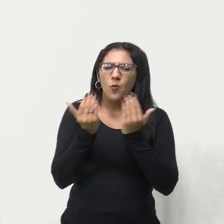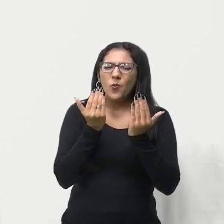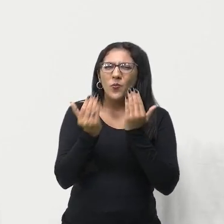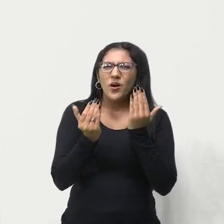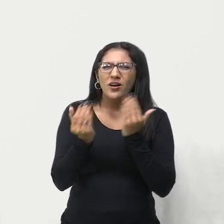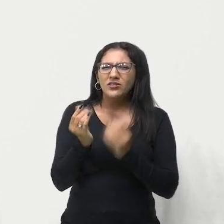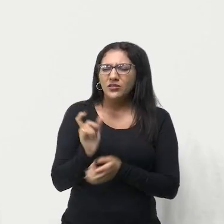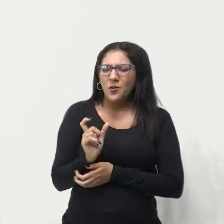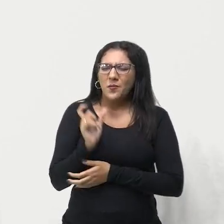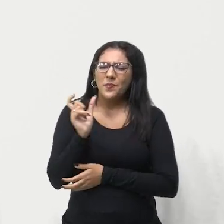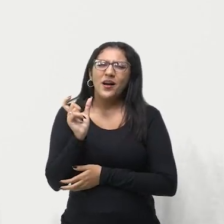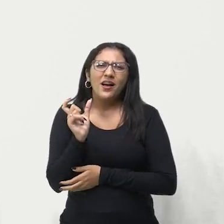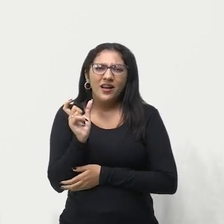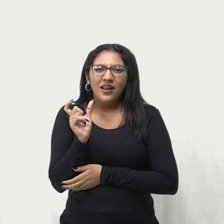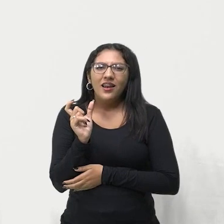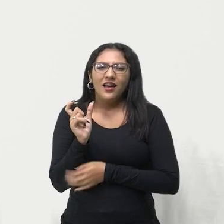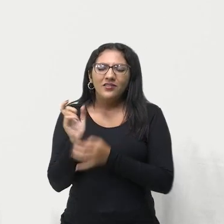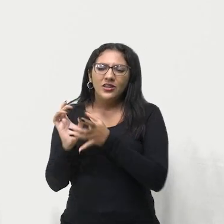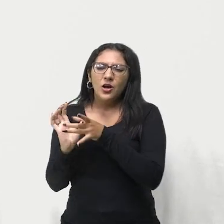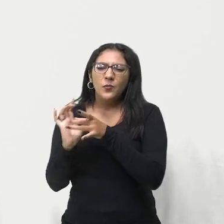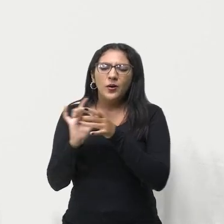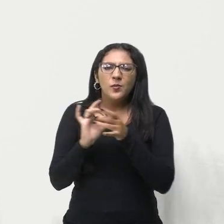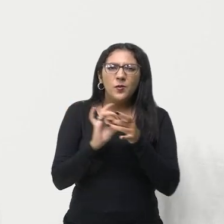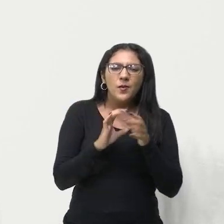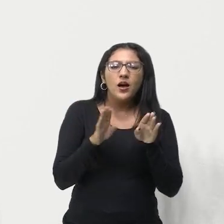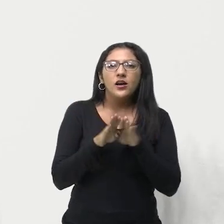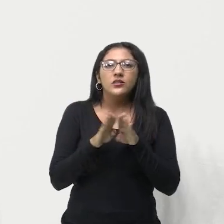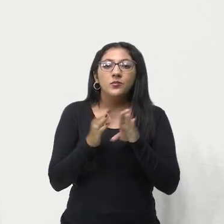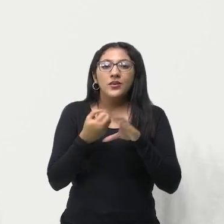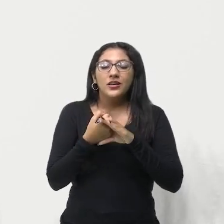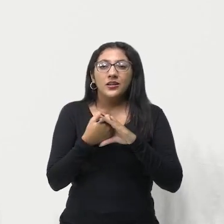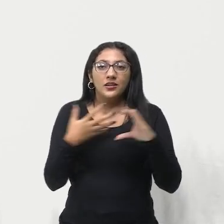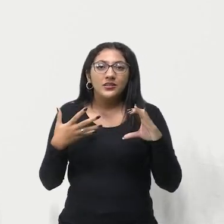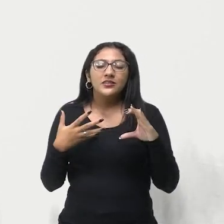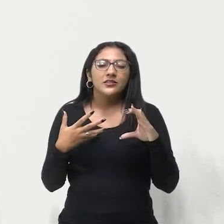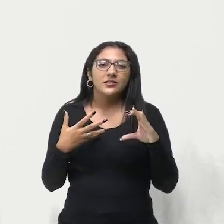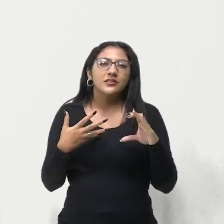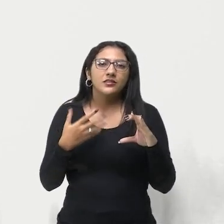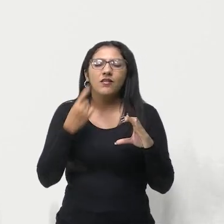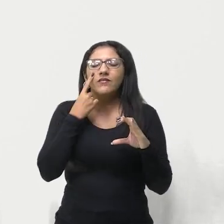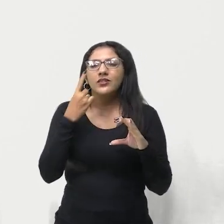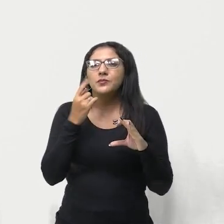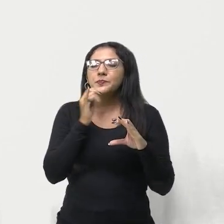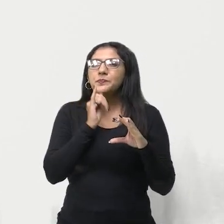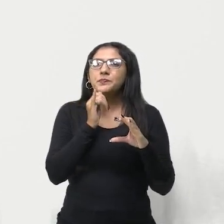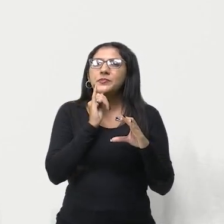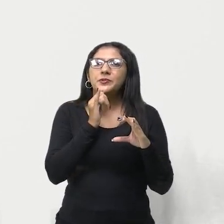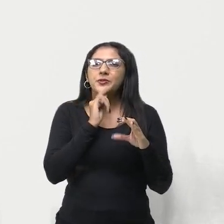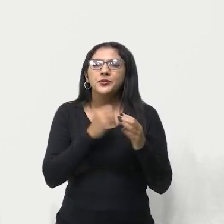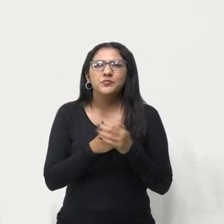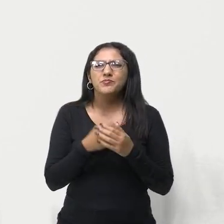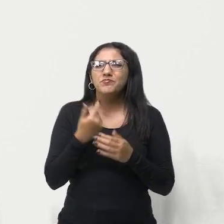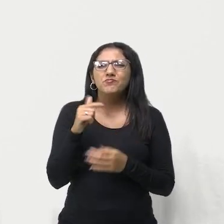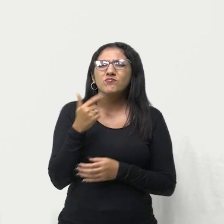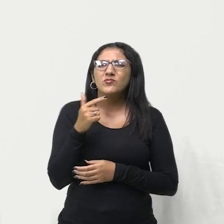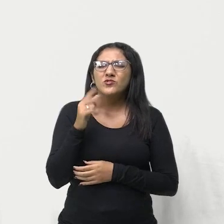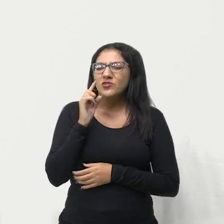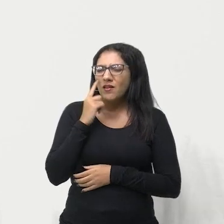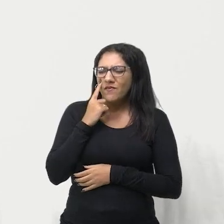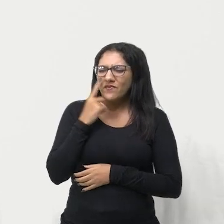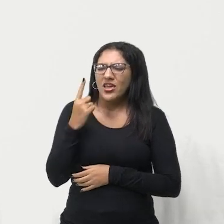da comparação, a palavrinha comparativa e as qualidades da comparação ficam, vamos dizer assim,